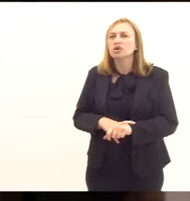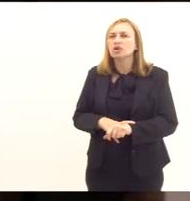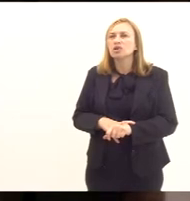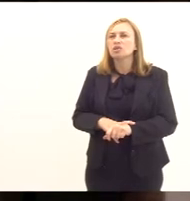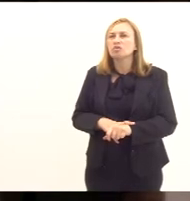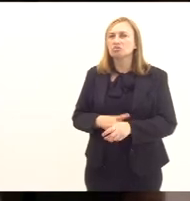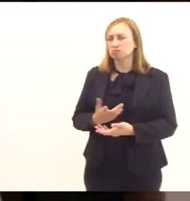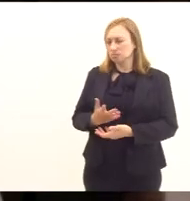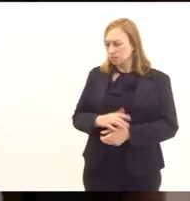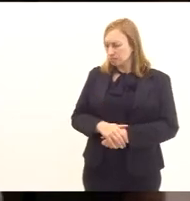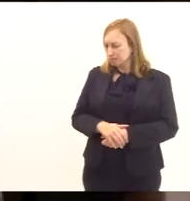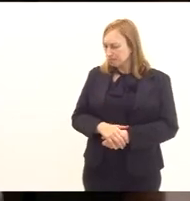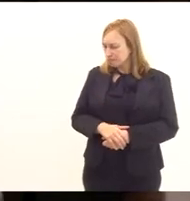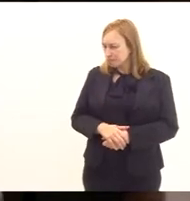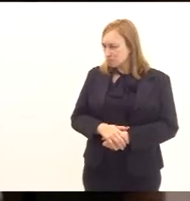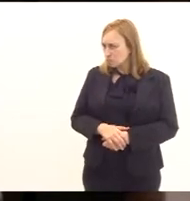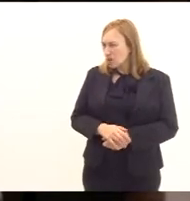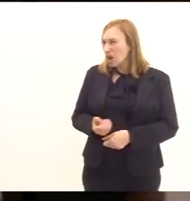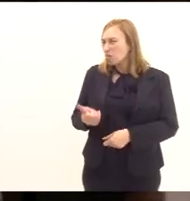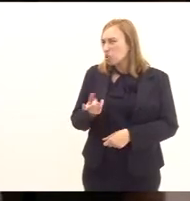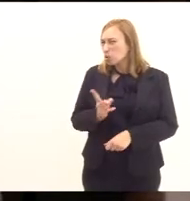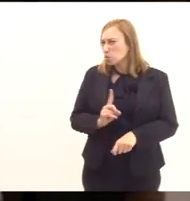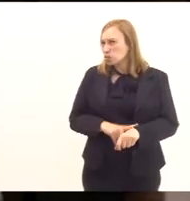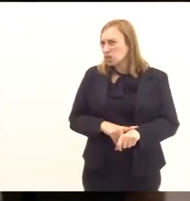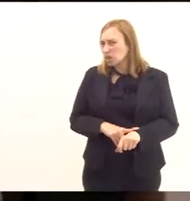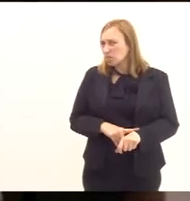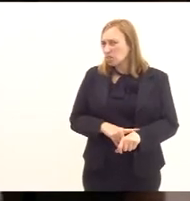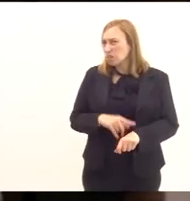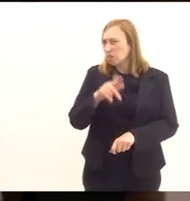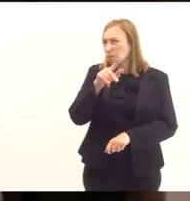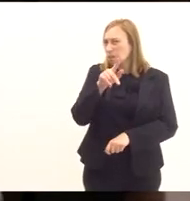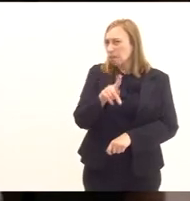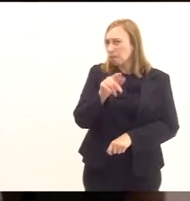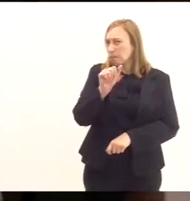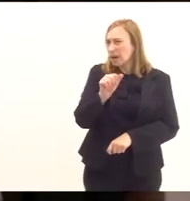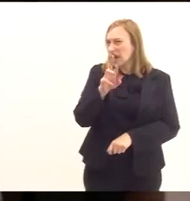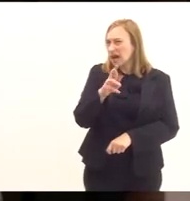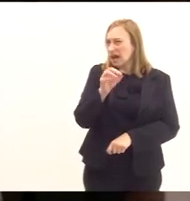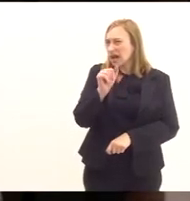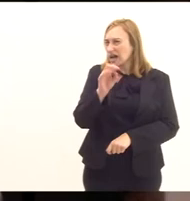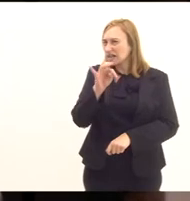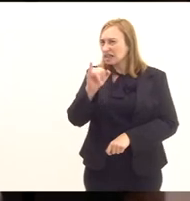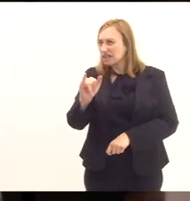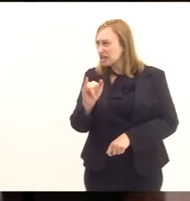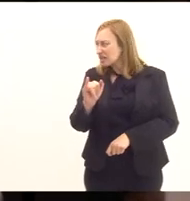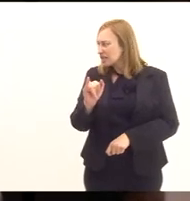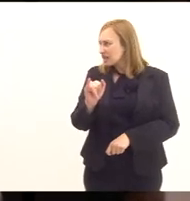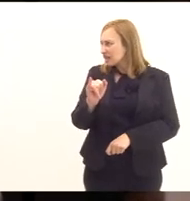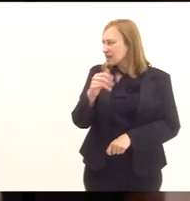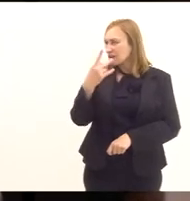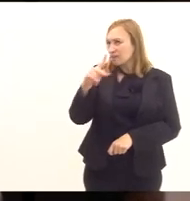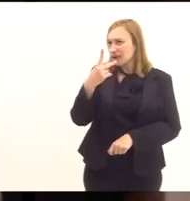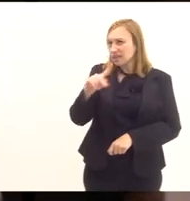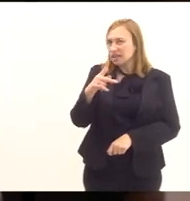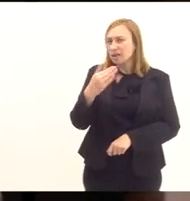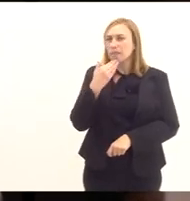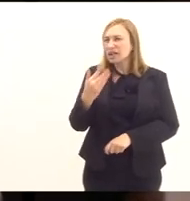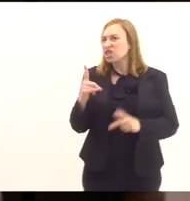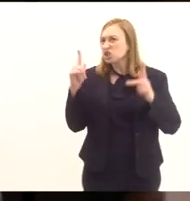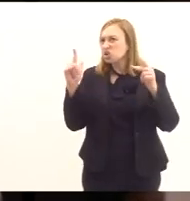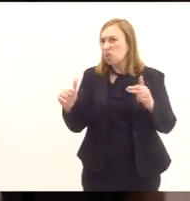a pouco tempo para ti fez esse mesmo pedido e foi rápido